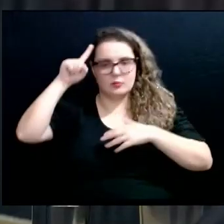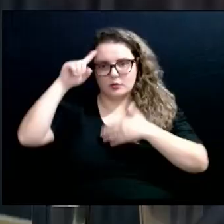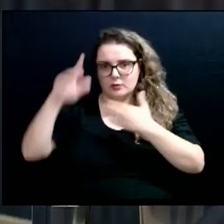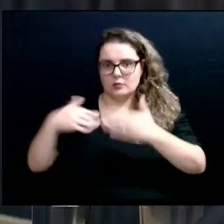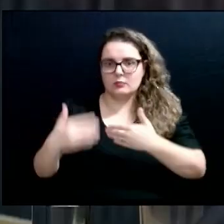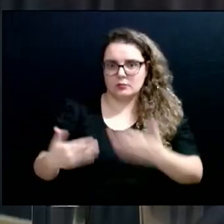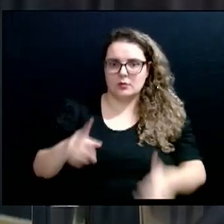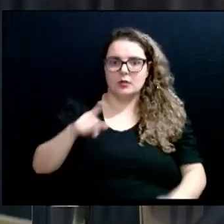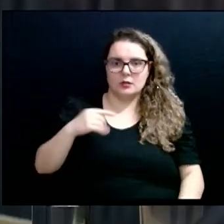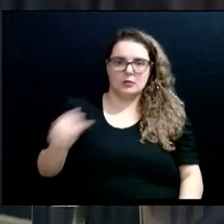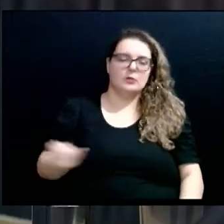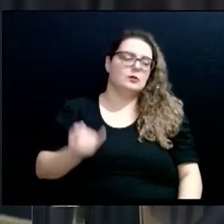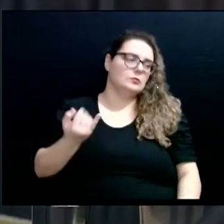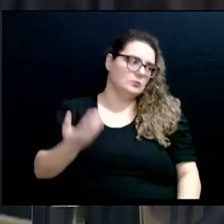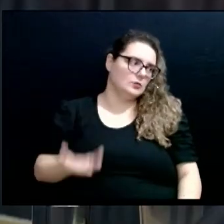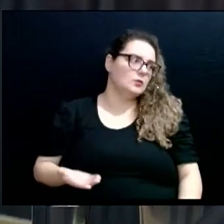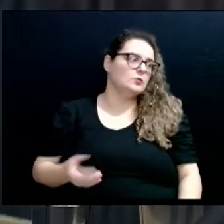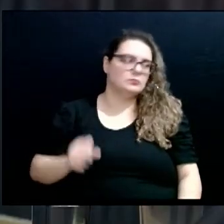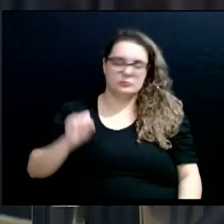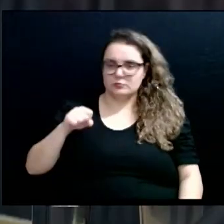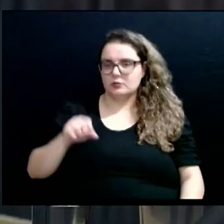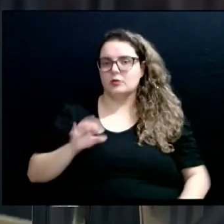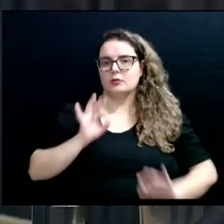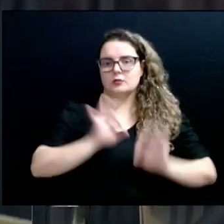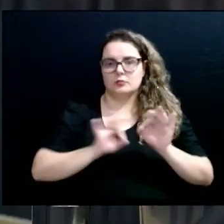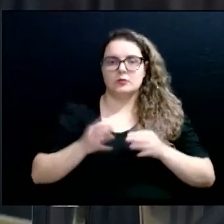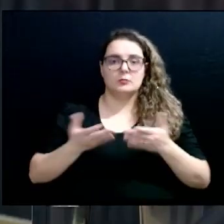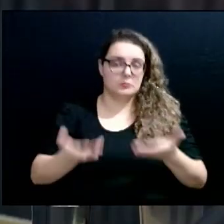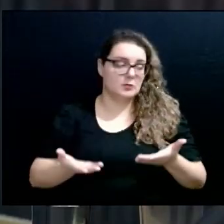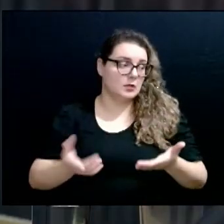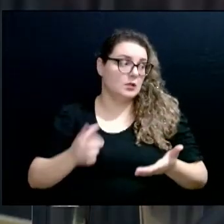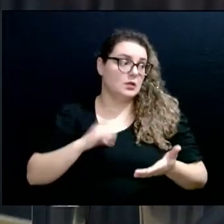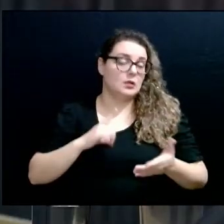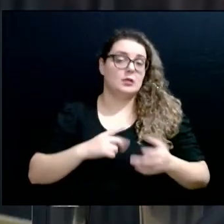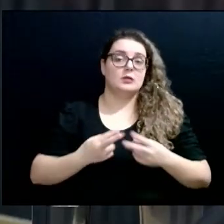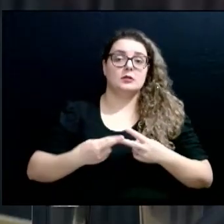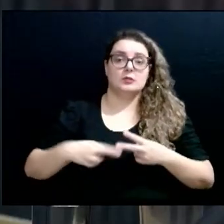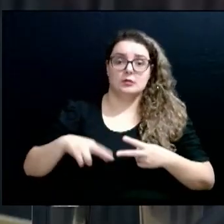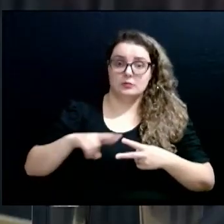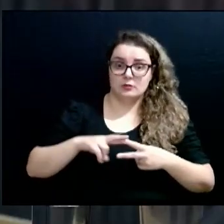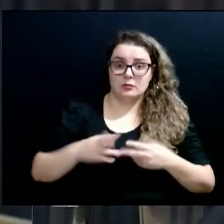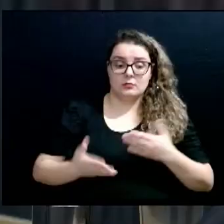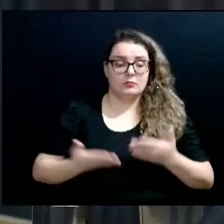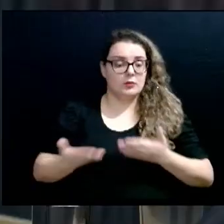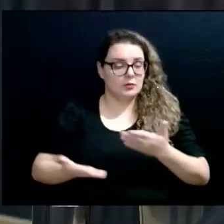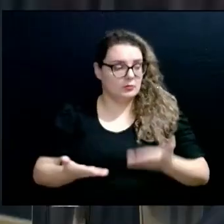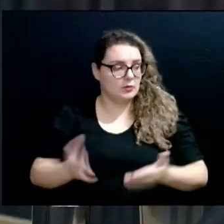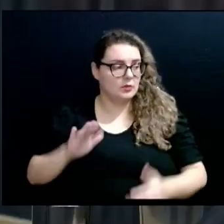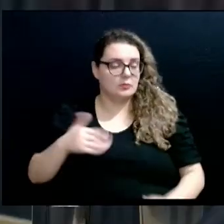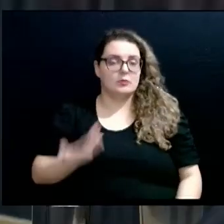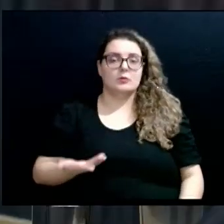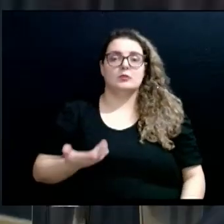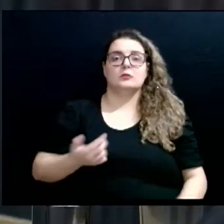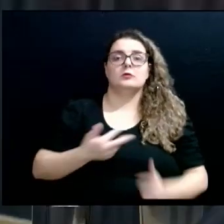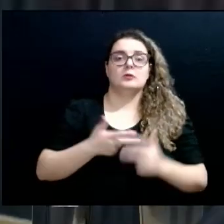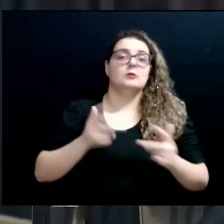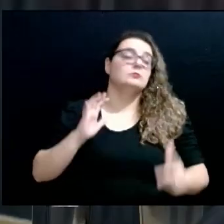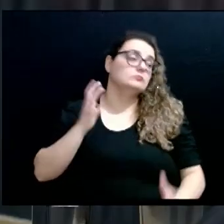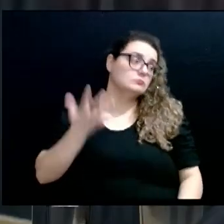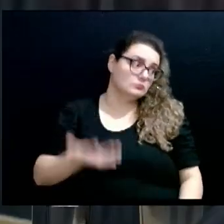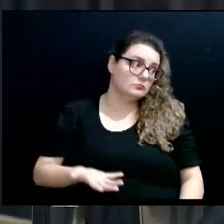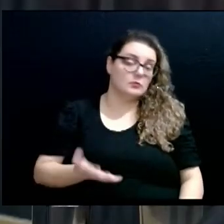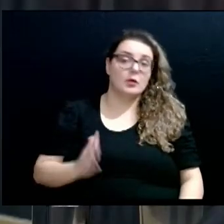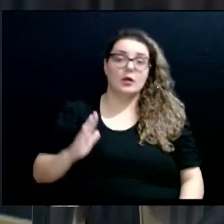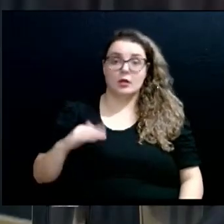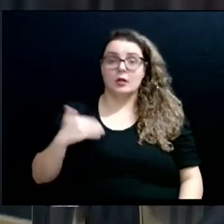importante, né. O estar preparado é isso, é você ter recursos para lidar quando as situações acontecem. E quando,